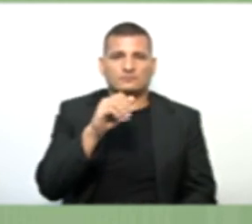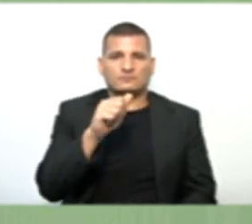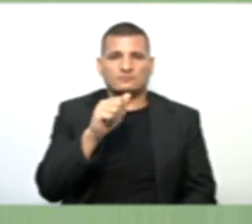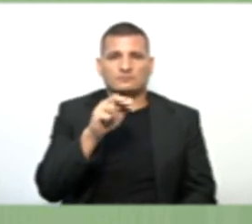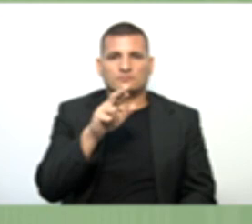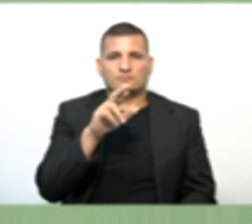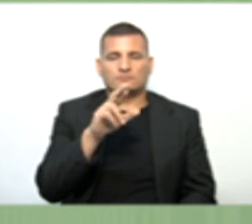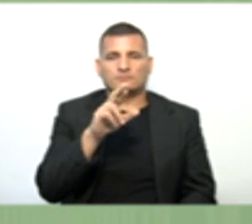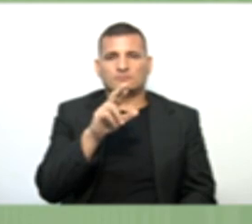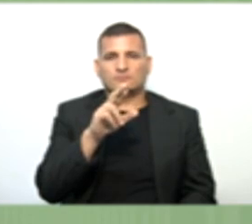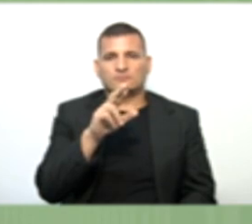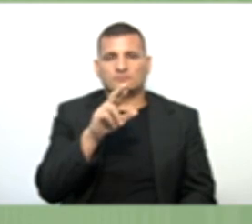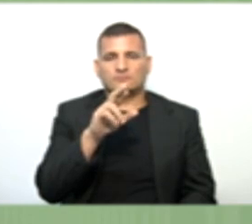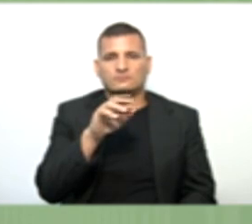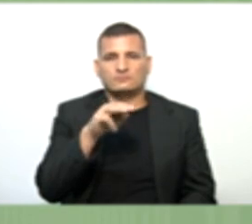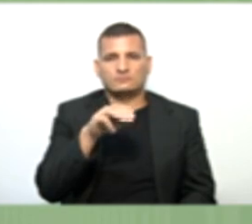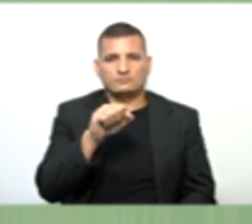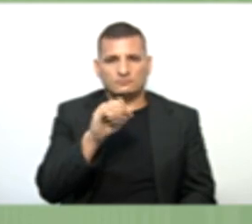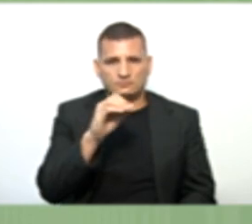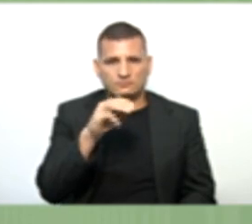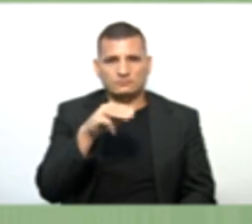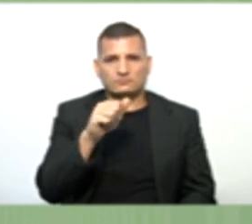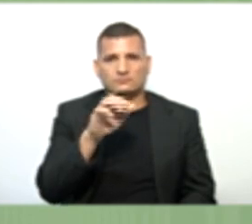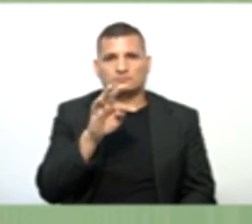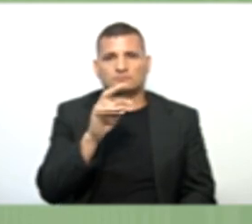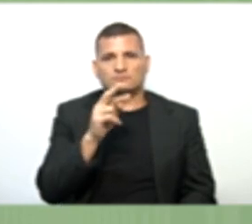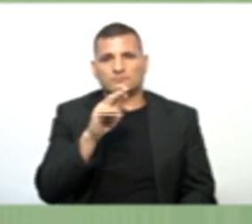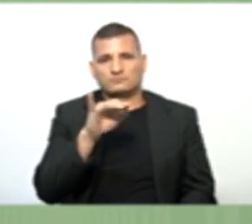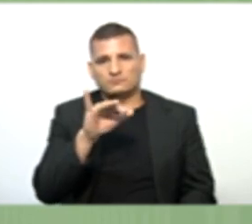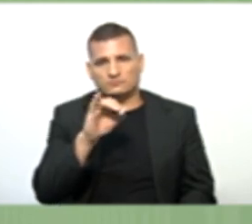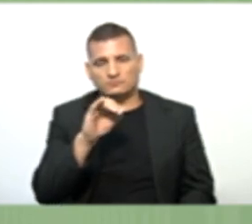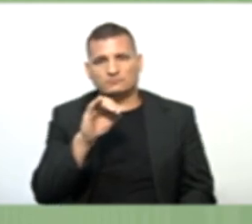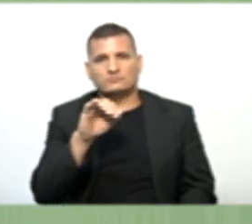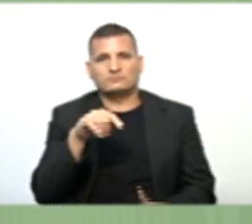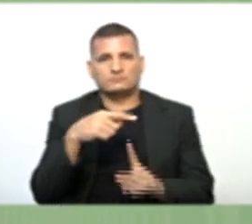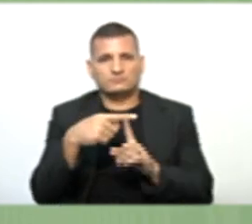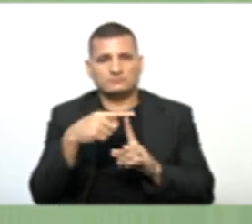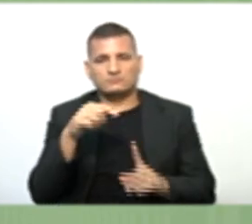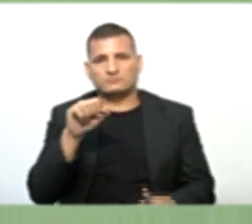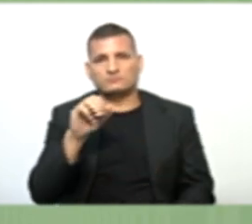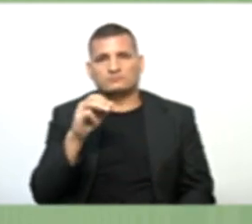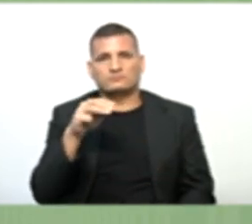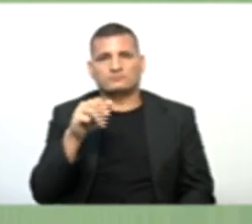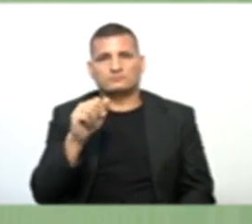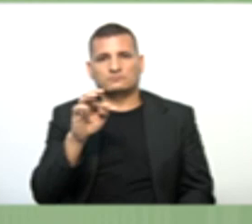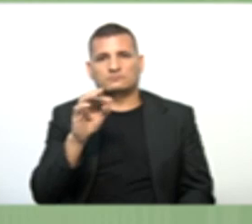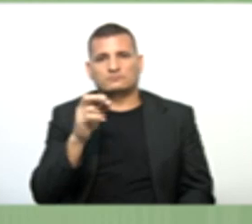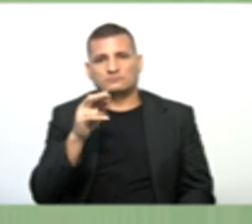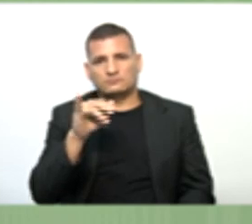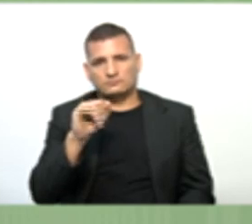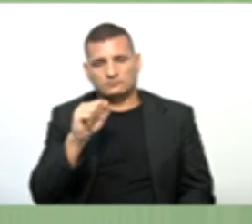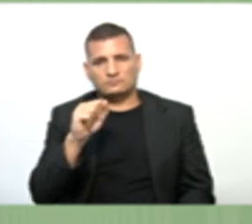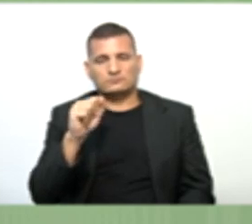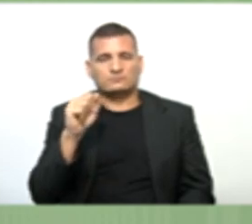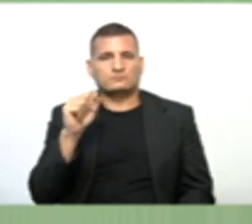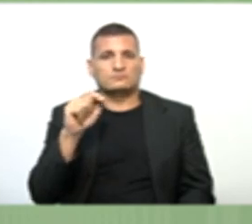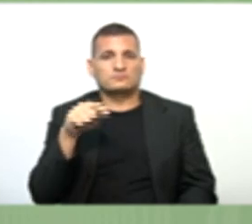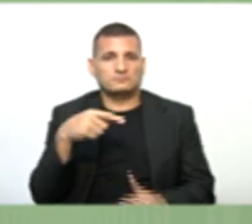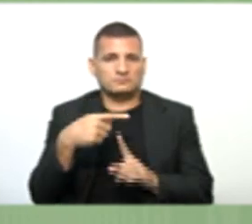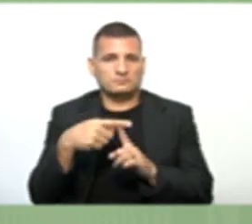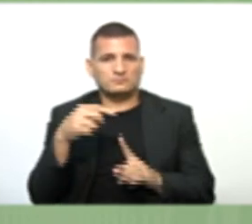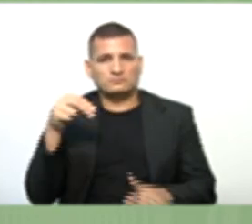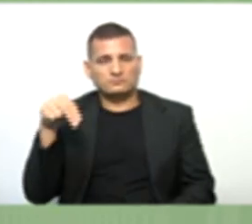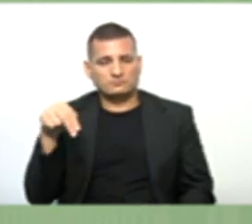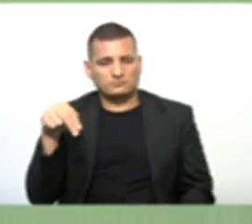somatório mais n, o que acontece? Ele precisa ter um valor inicial para o somatório para somar no n que eu li. E ele vai dar um